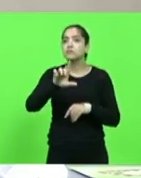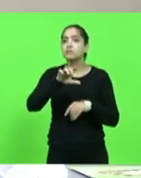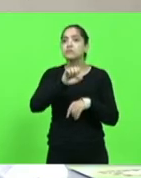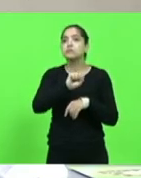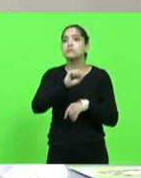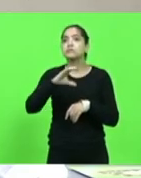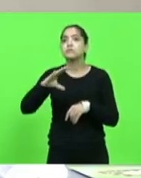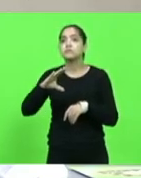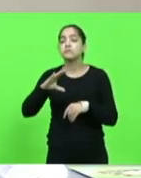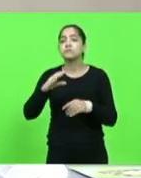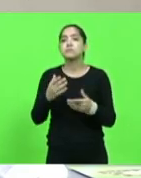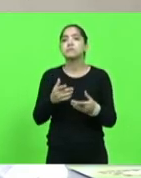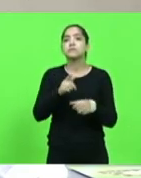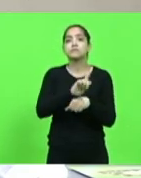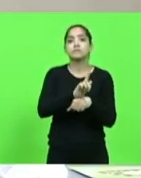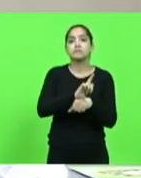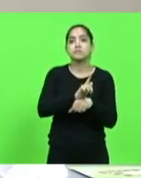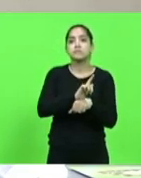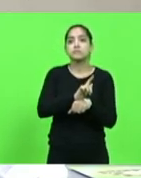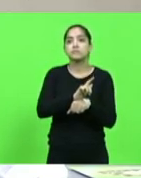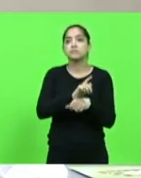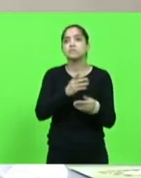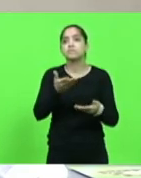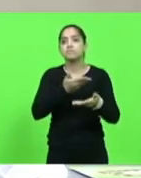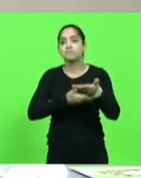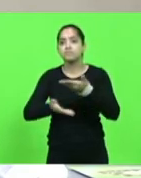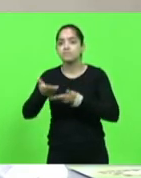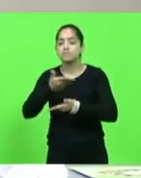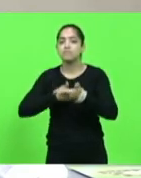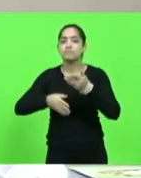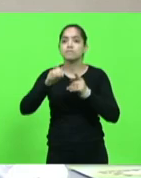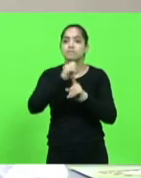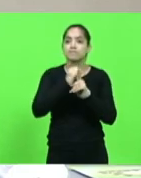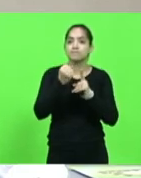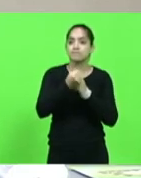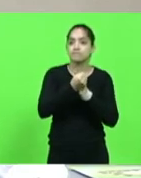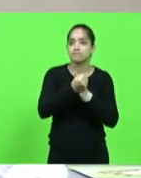gestão atual busca maior interação com a sociedade